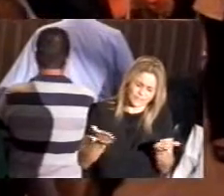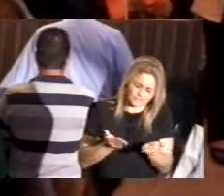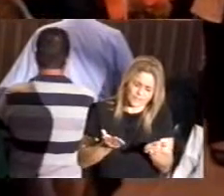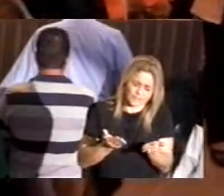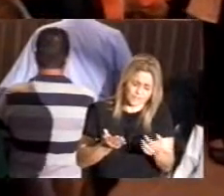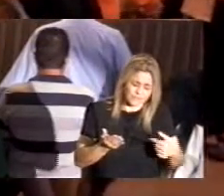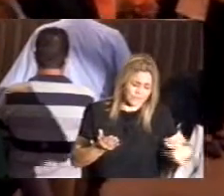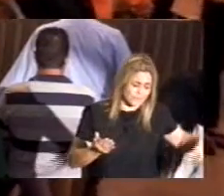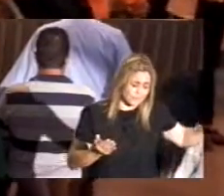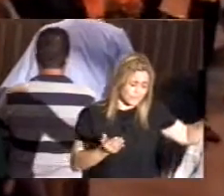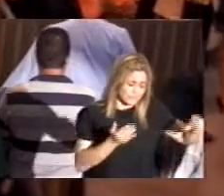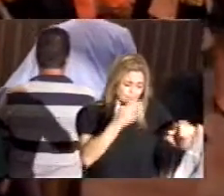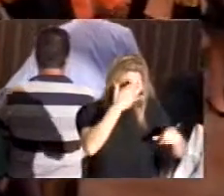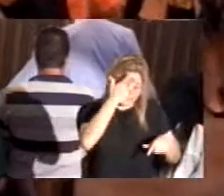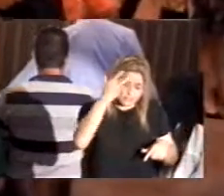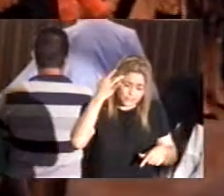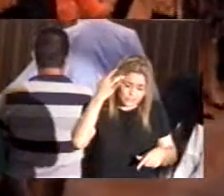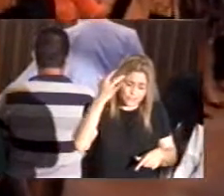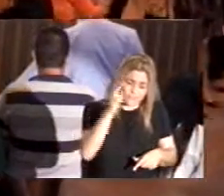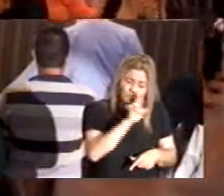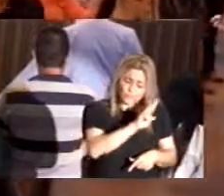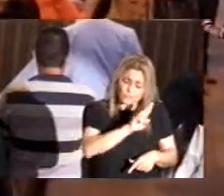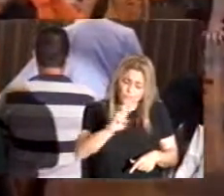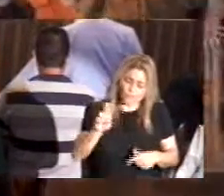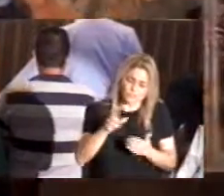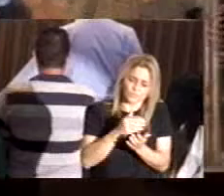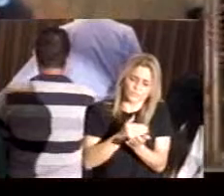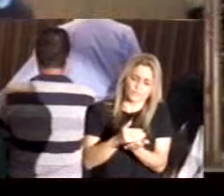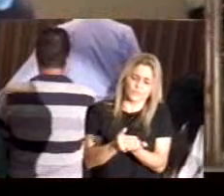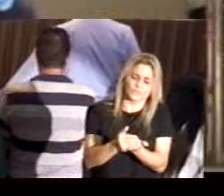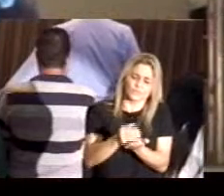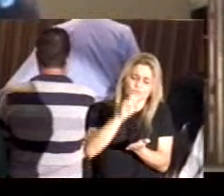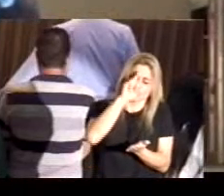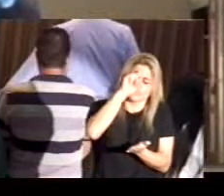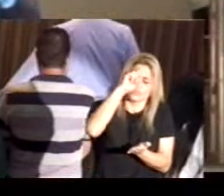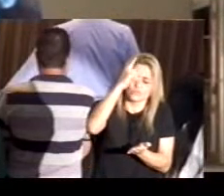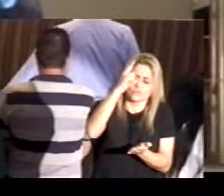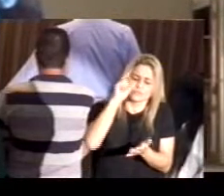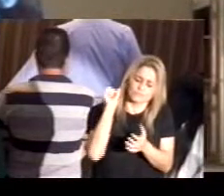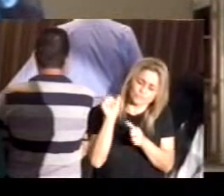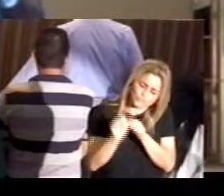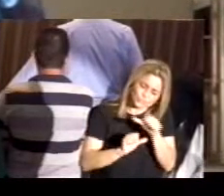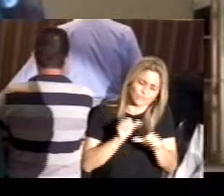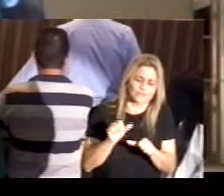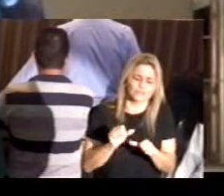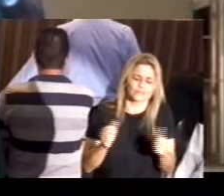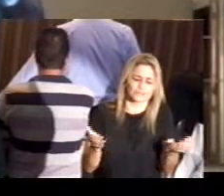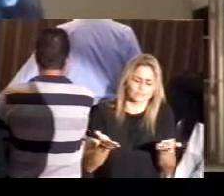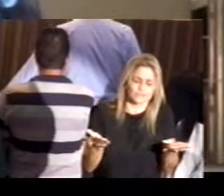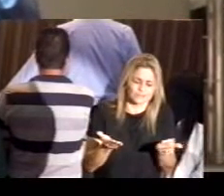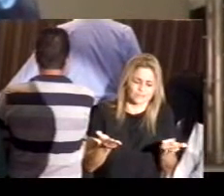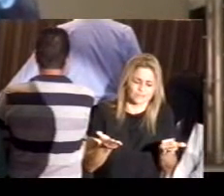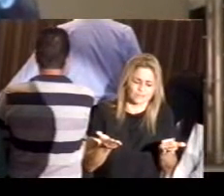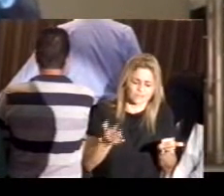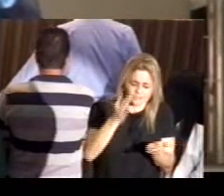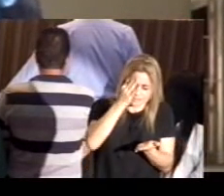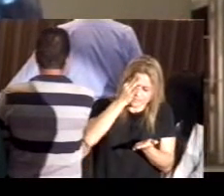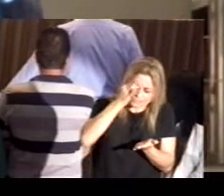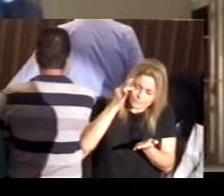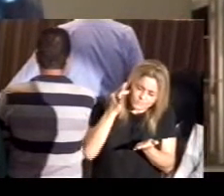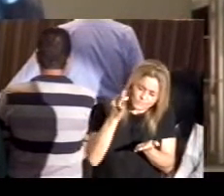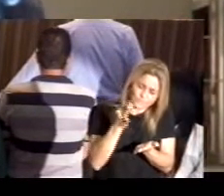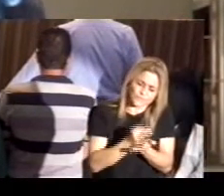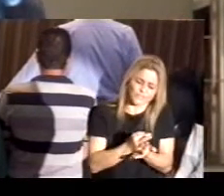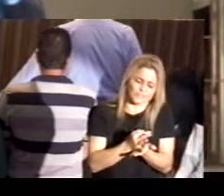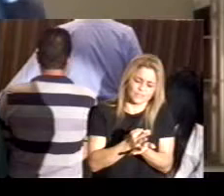no teu nome, que hoje começou o dia da virada. Ó Pai, pela fé, no